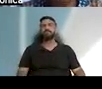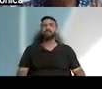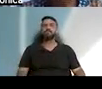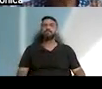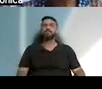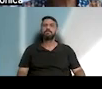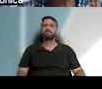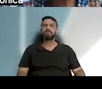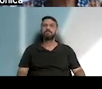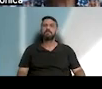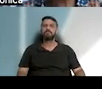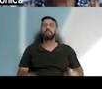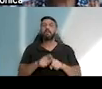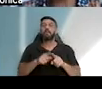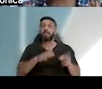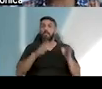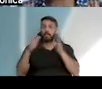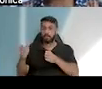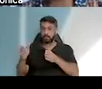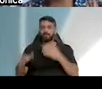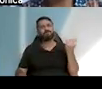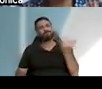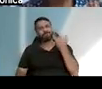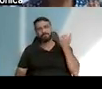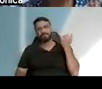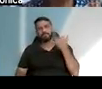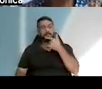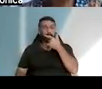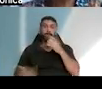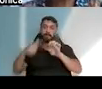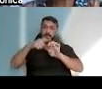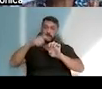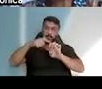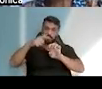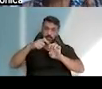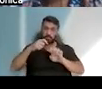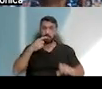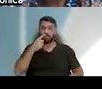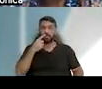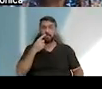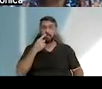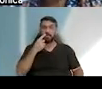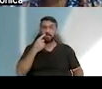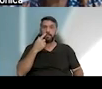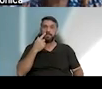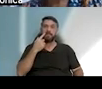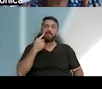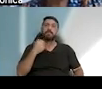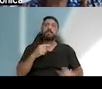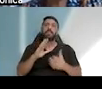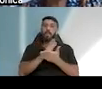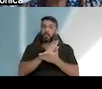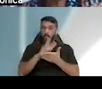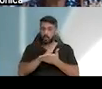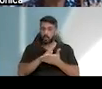E tem uma outra parte muito importante que é o empreendedorismo. Então, alguns alunos gostam muito